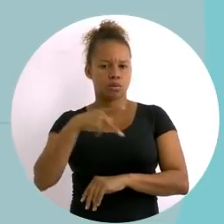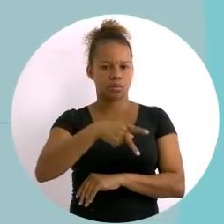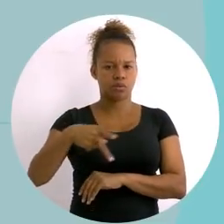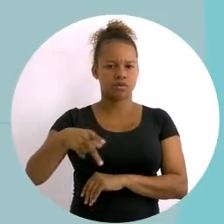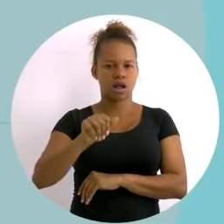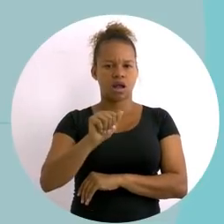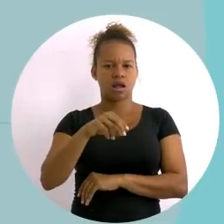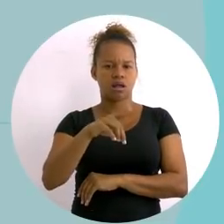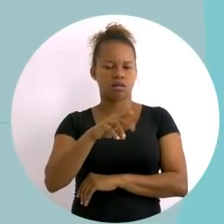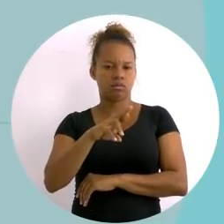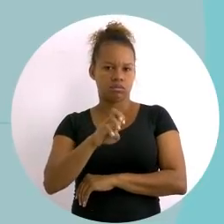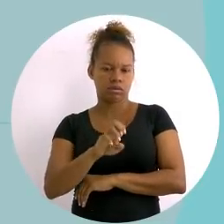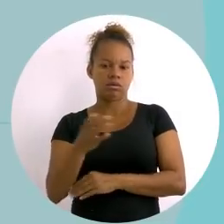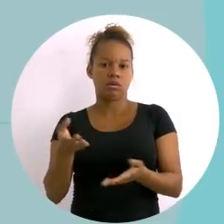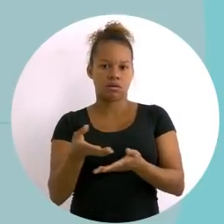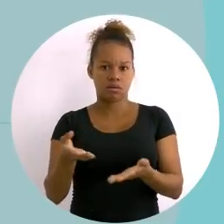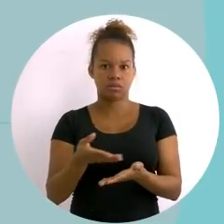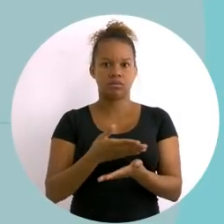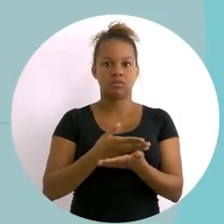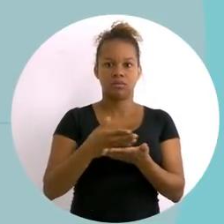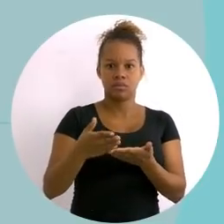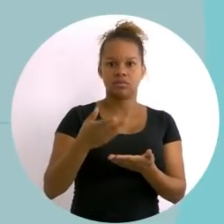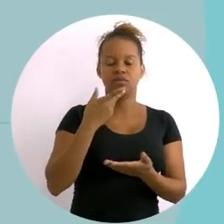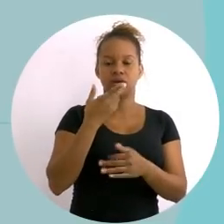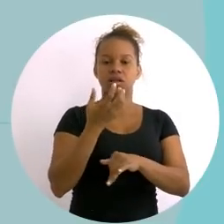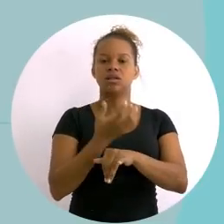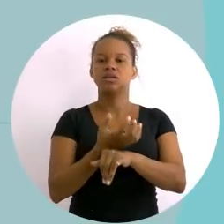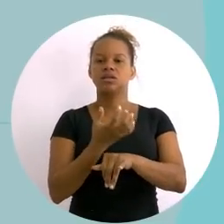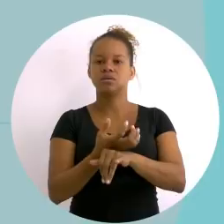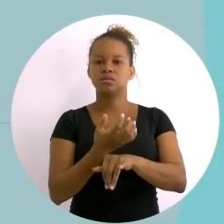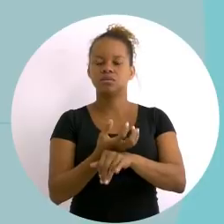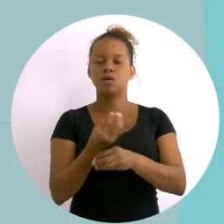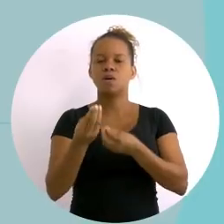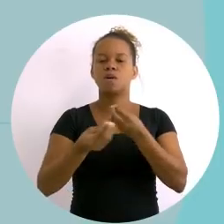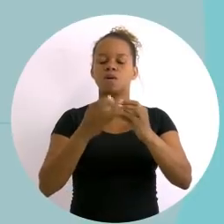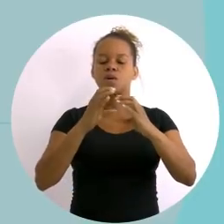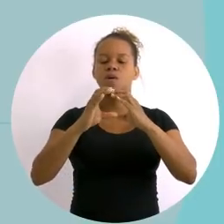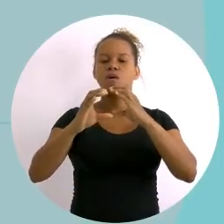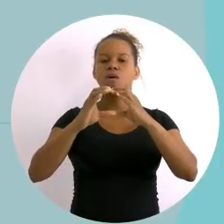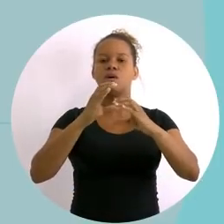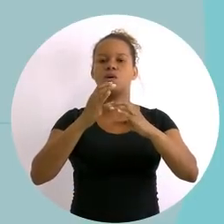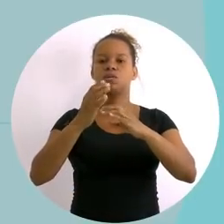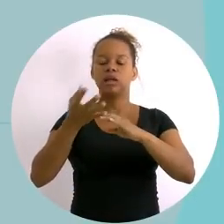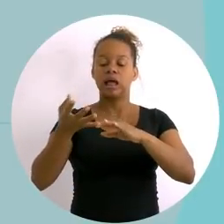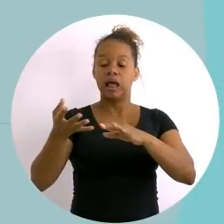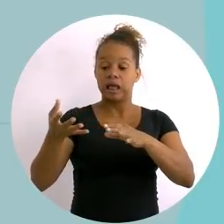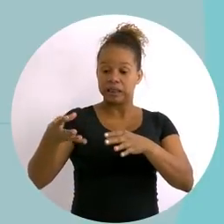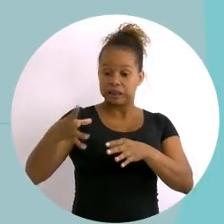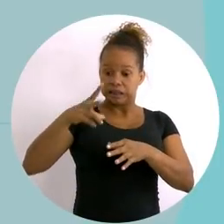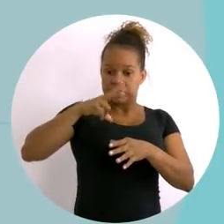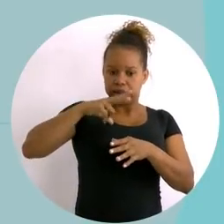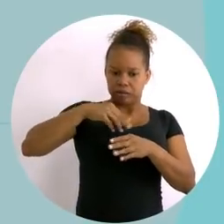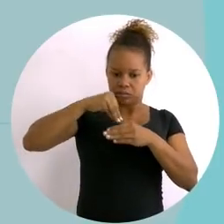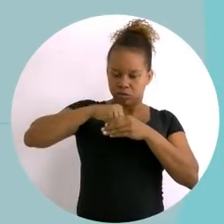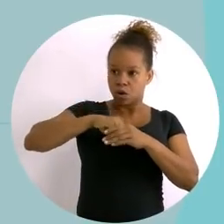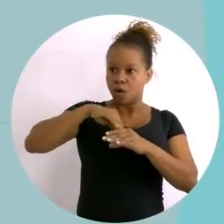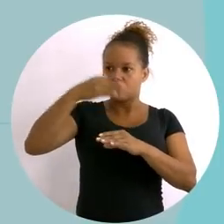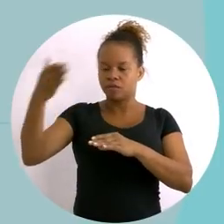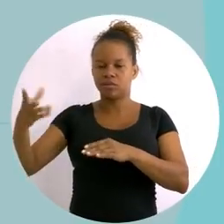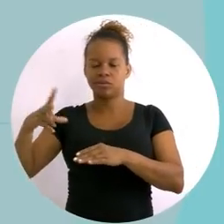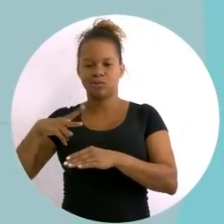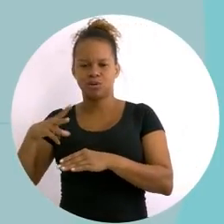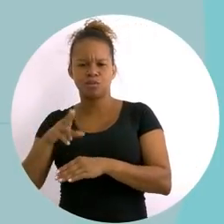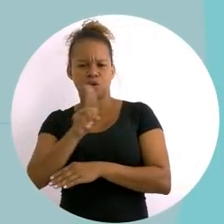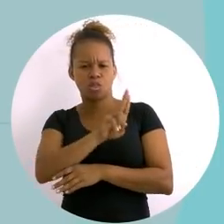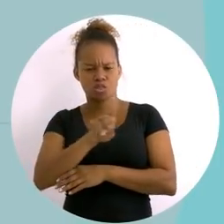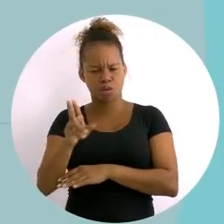André Brendel e a partir de hoje nós vamos falar da disciplina Comunicação Intra e Interpessoal. Pelo nome